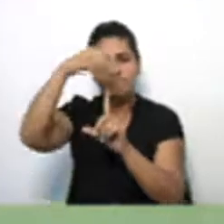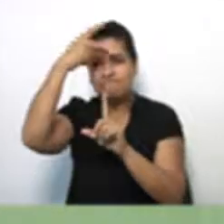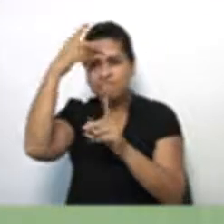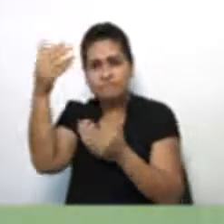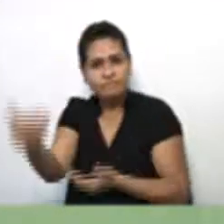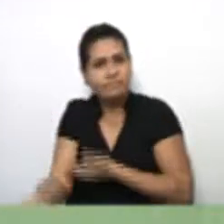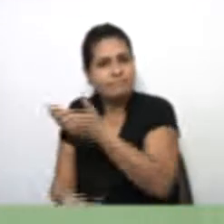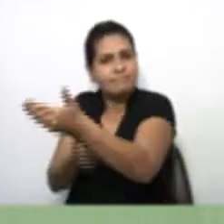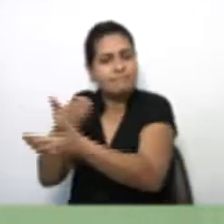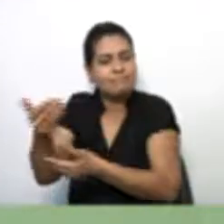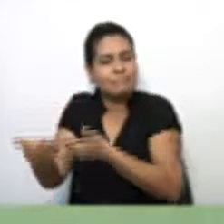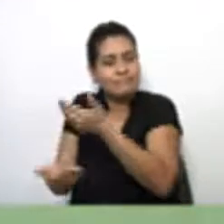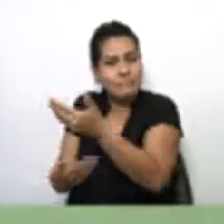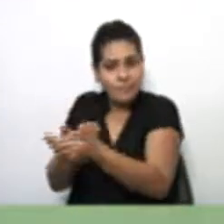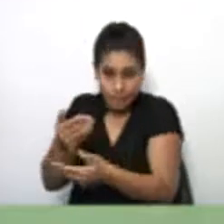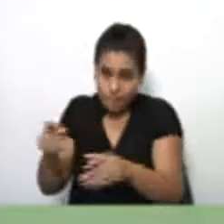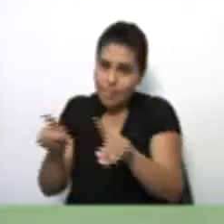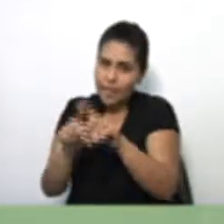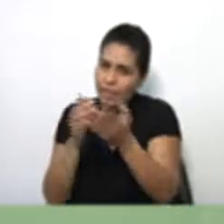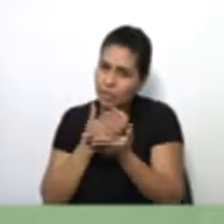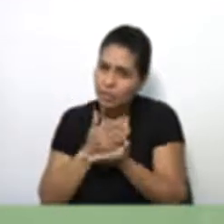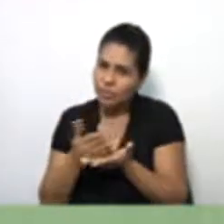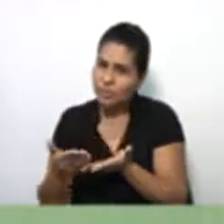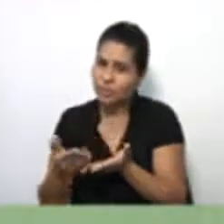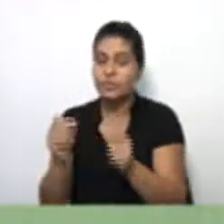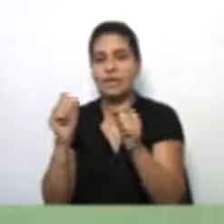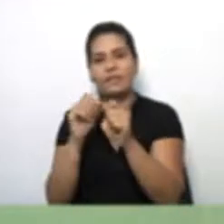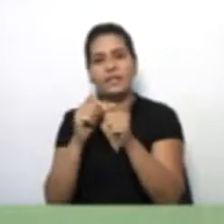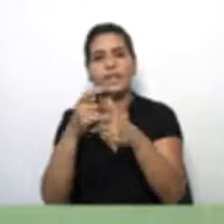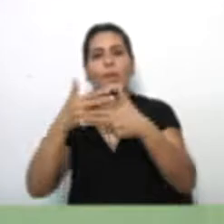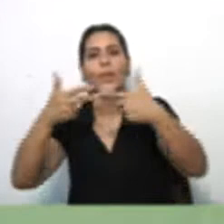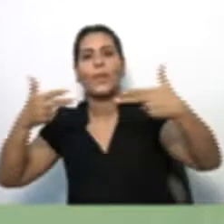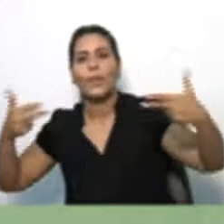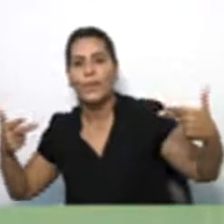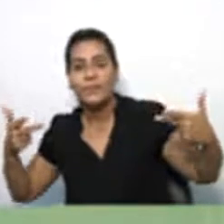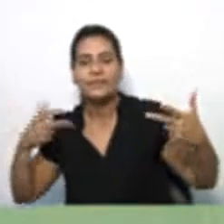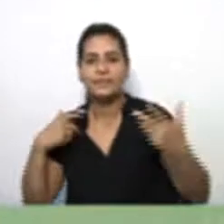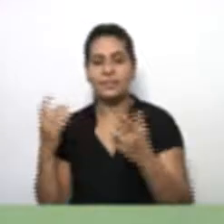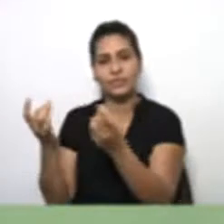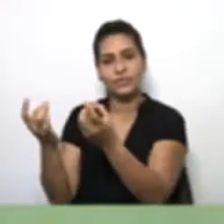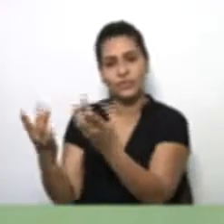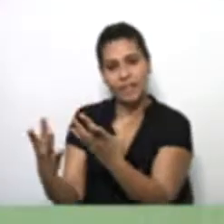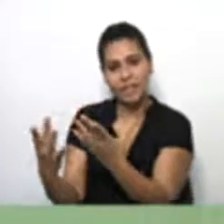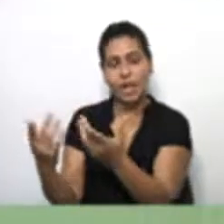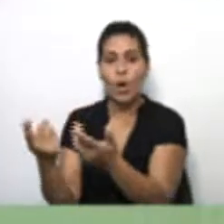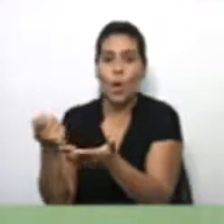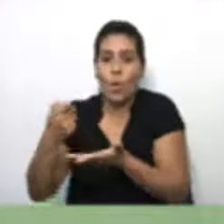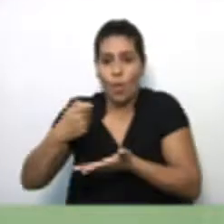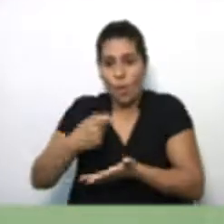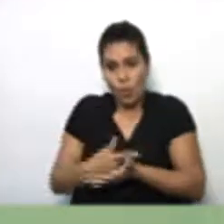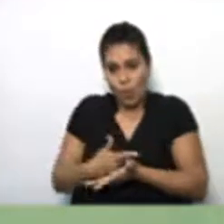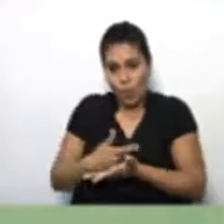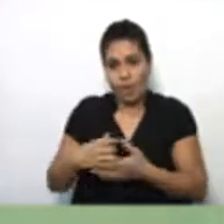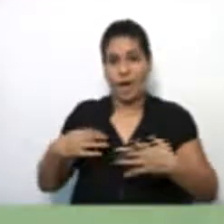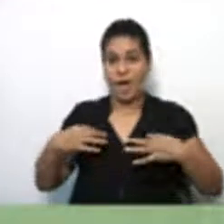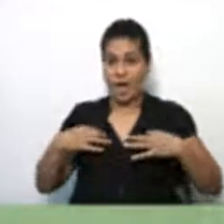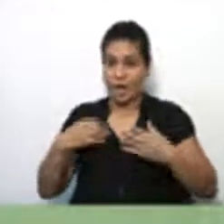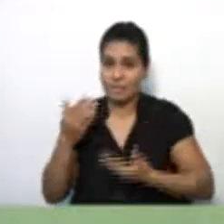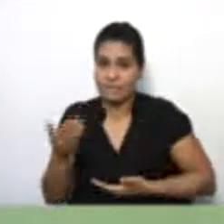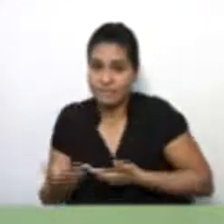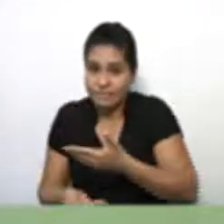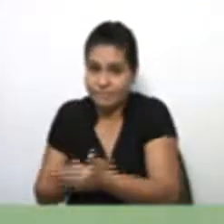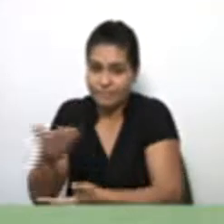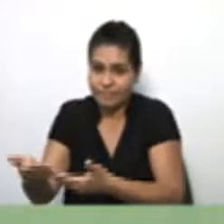quê? A produção de bens destinados especificamente à venda. É aquela história, você não